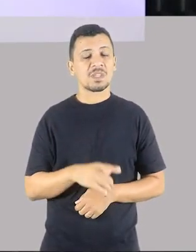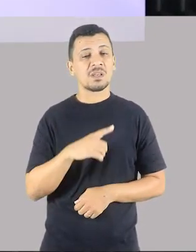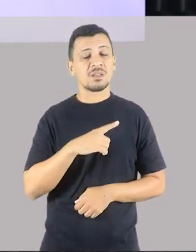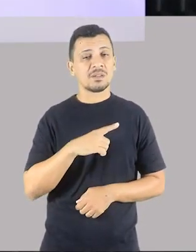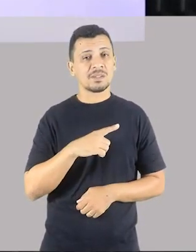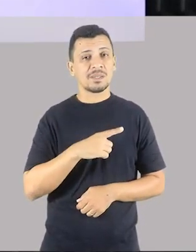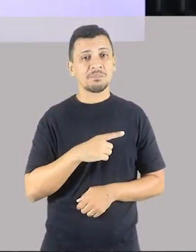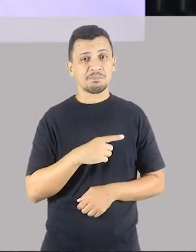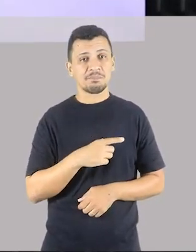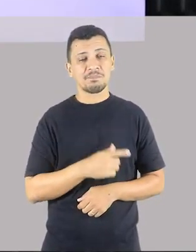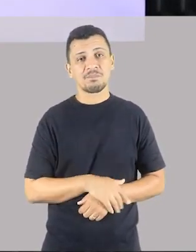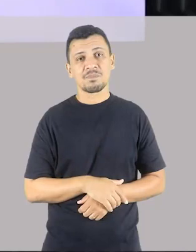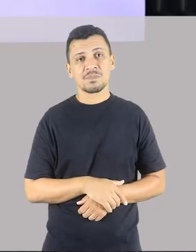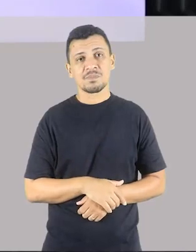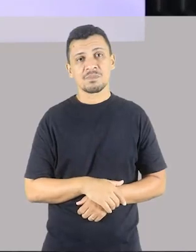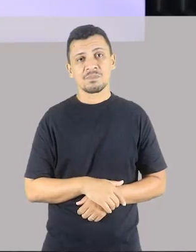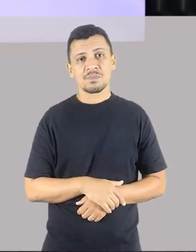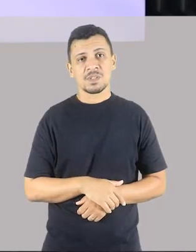atribui